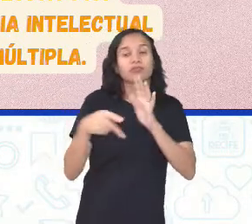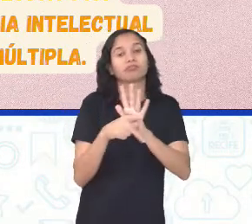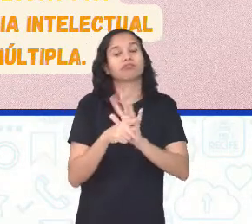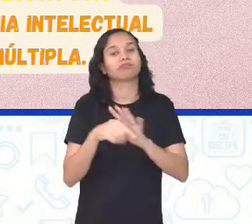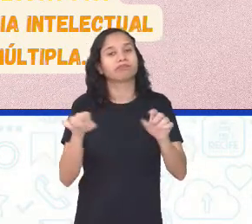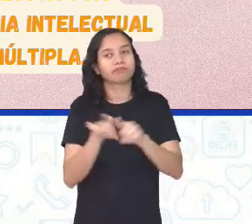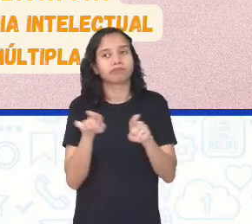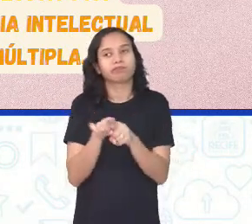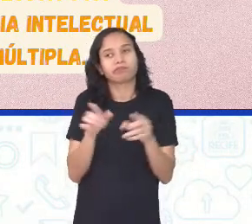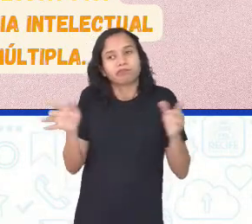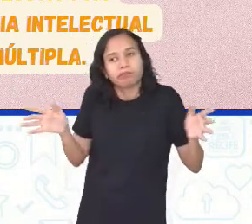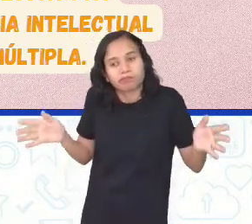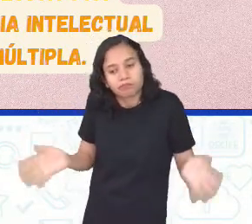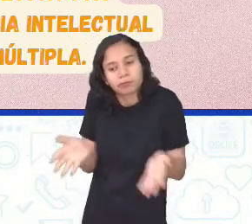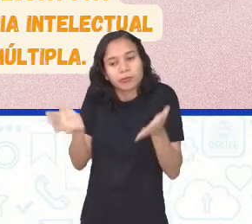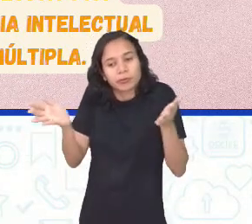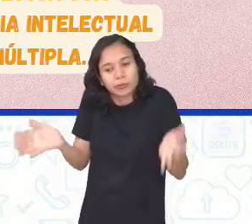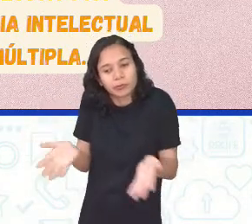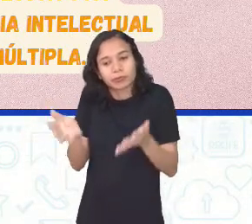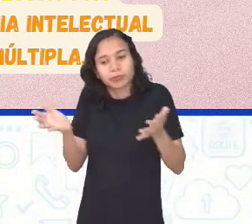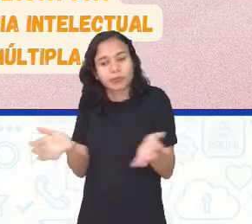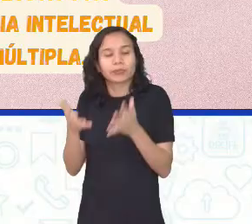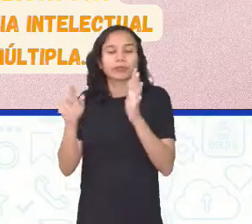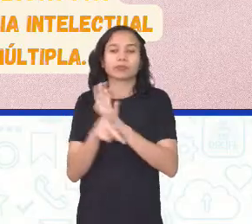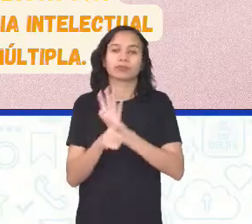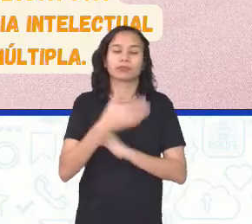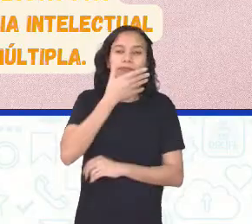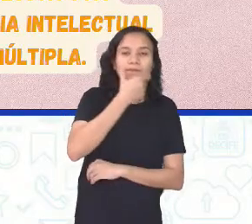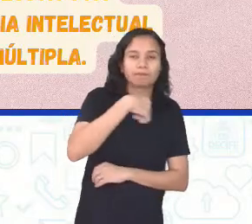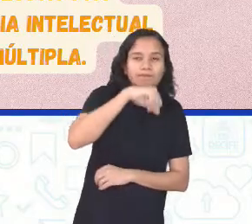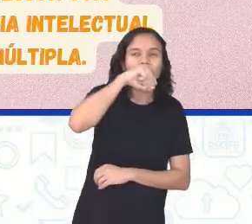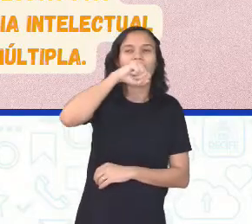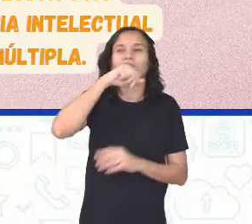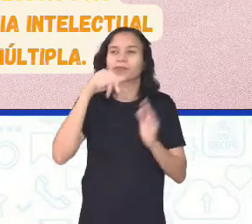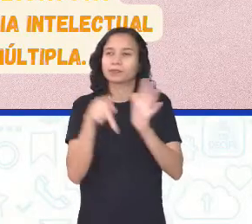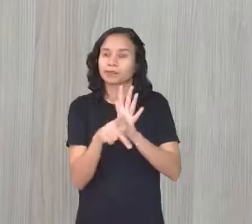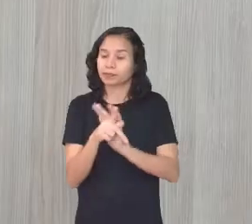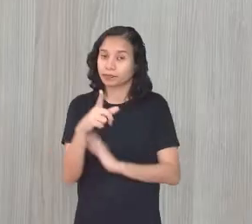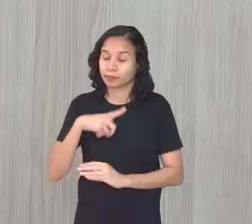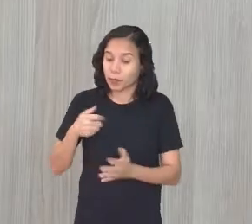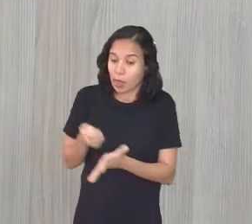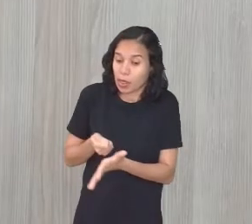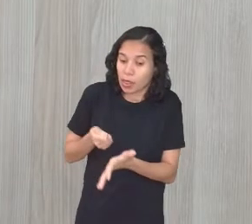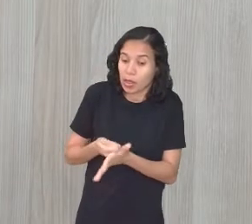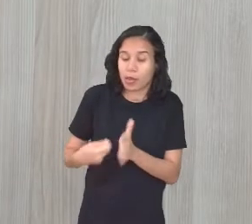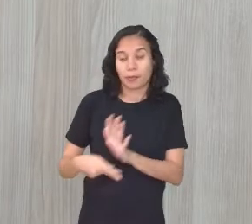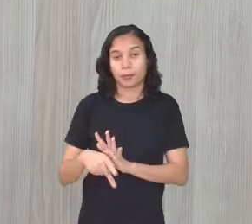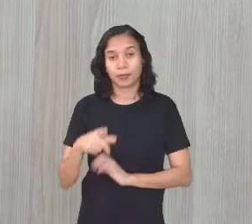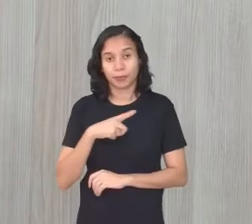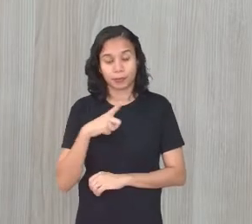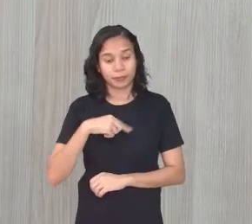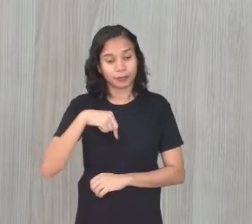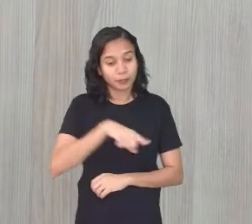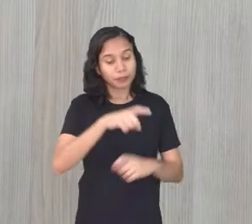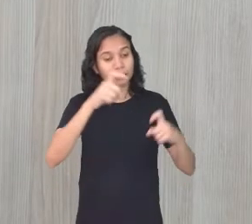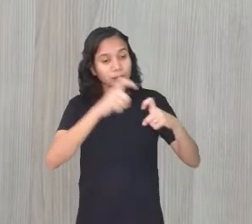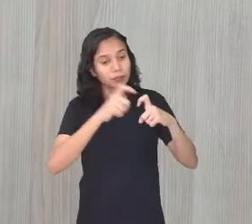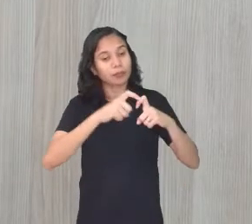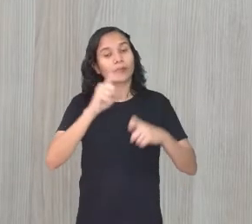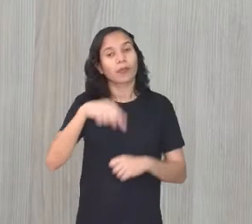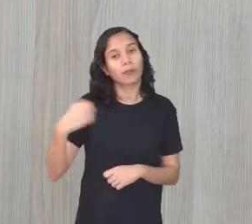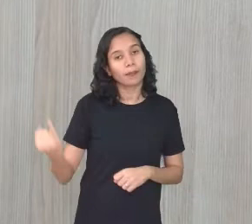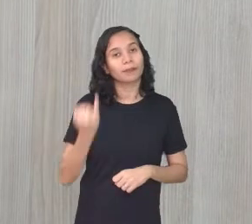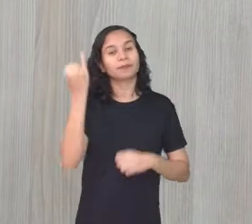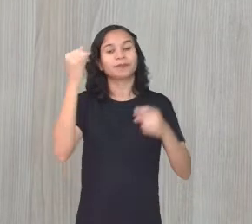também crie aí esse hábito de levar, não é? O pai, que exige mais resistência aí ao médico. Então é importante que